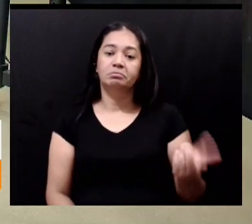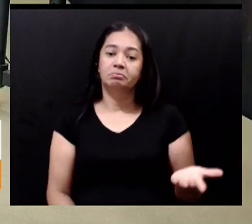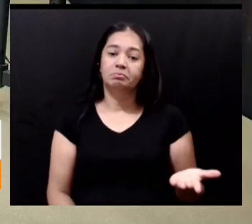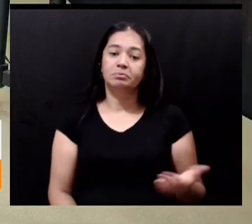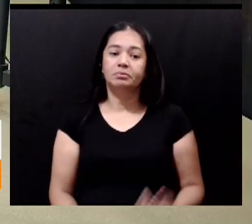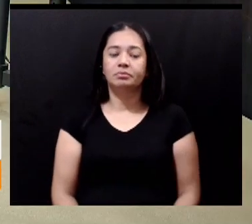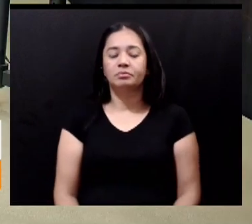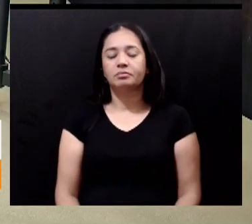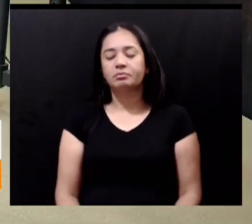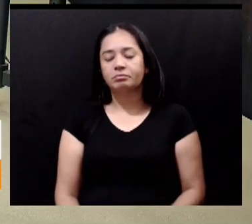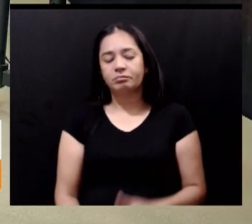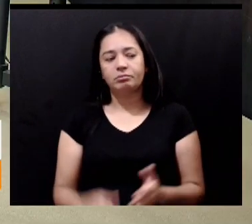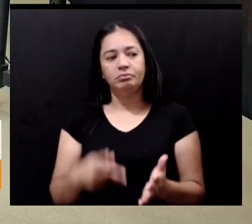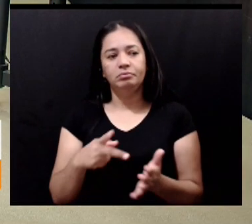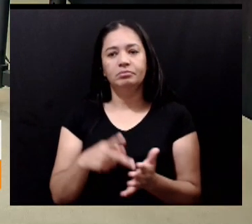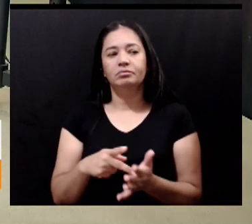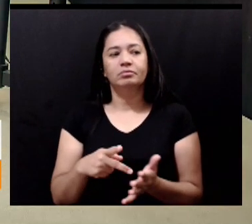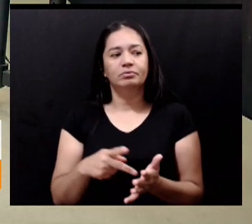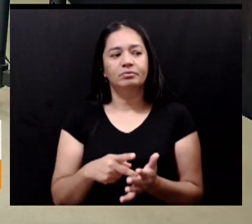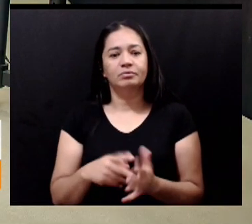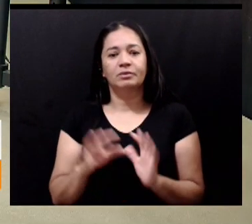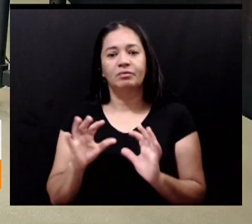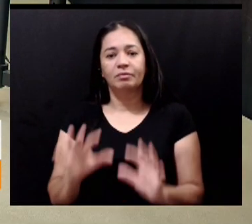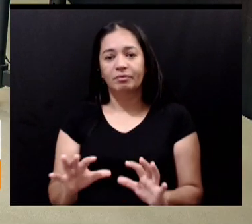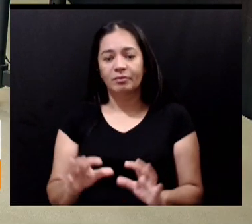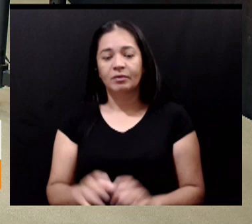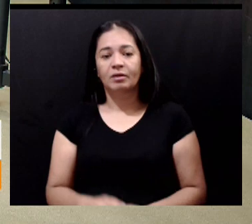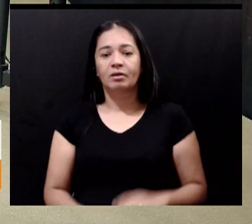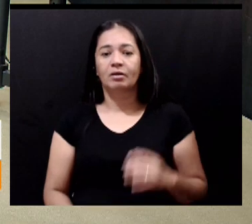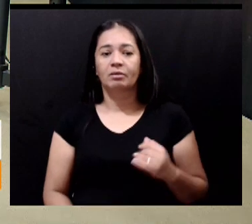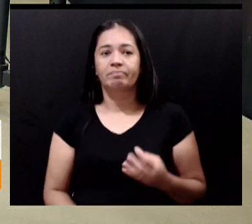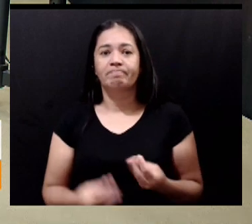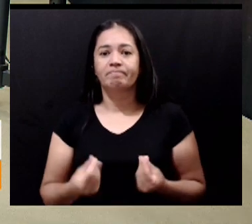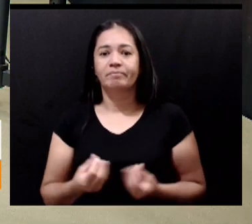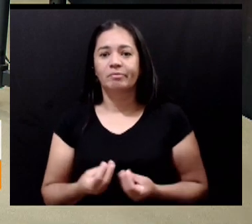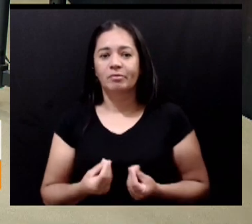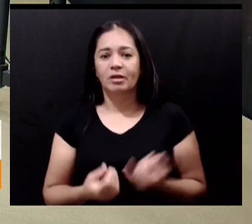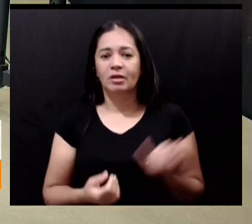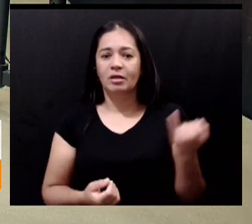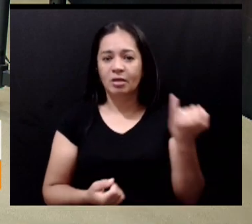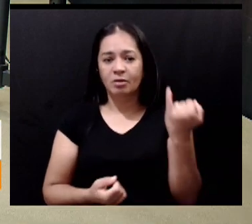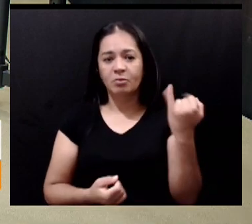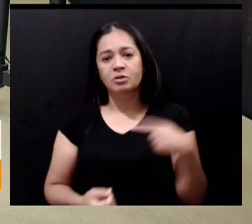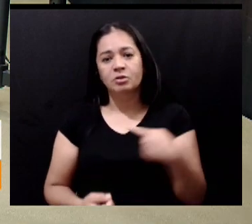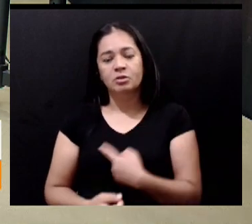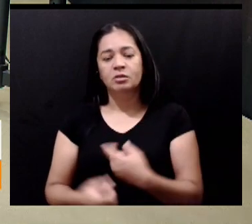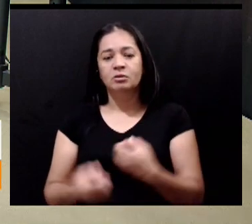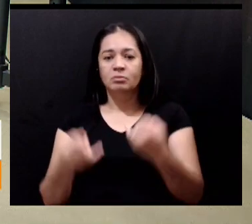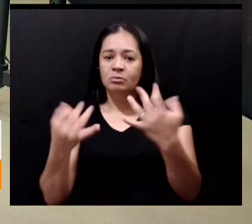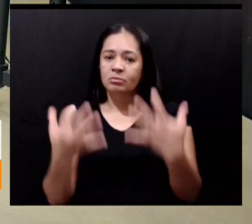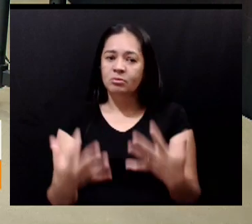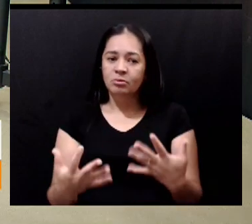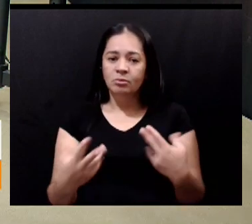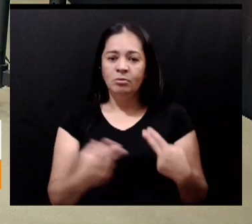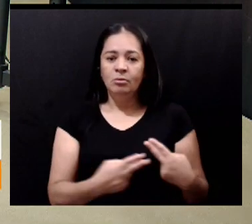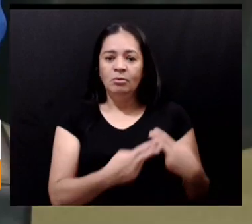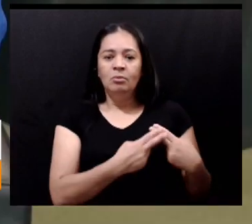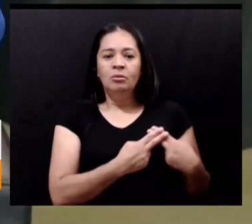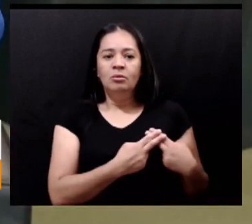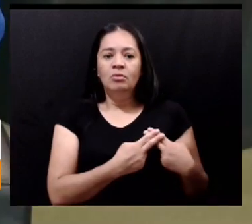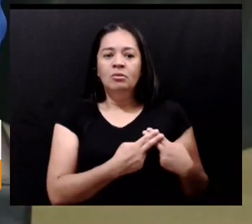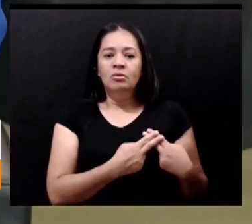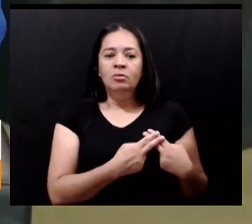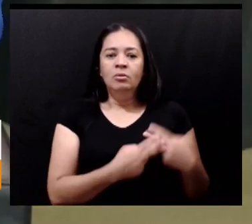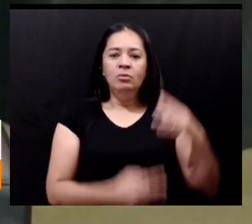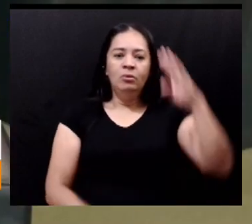Verdade, né? É isso, Marília. É muito importante a gente falar sobre luto, né? E principalmente sobre